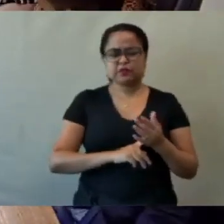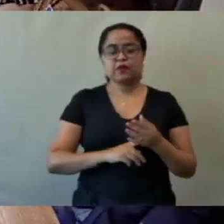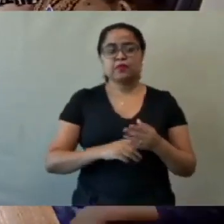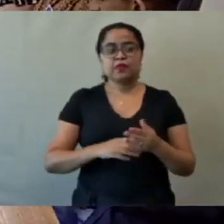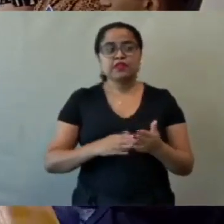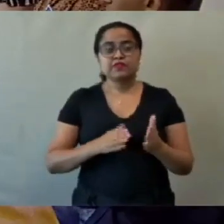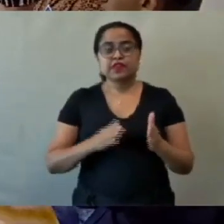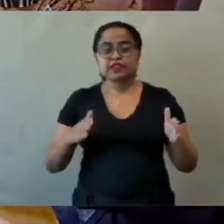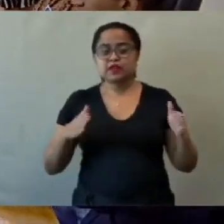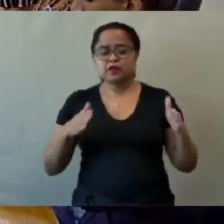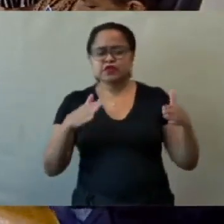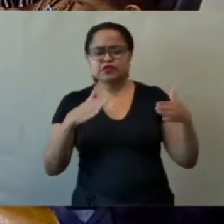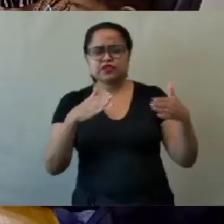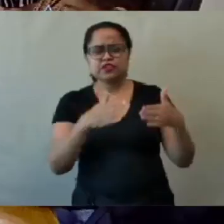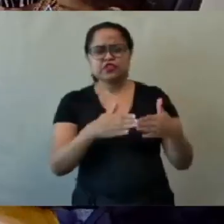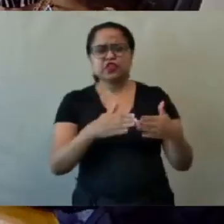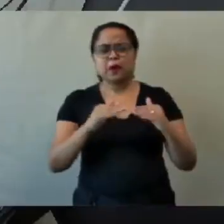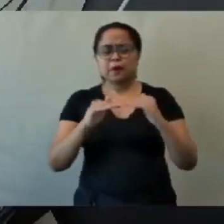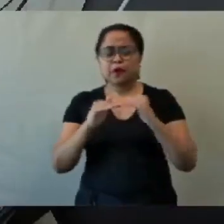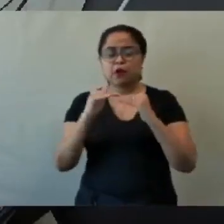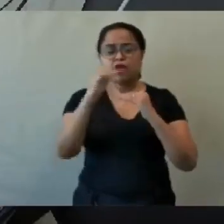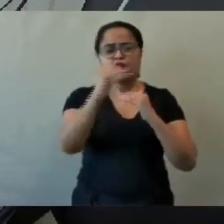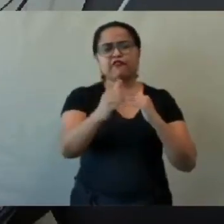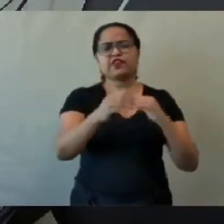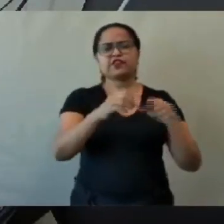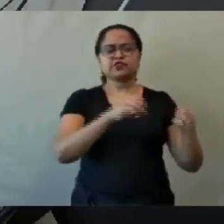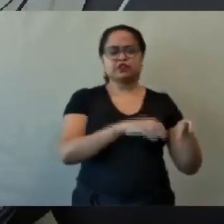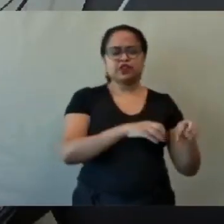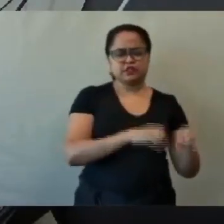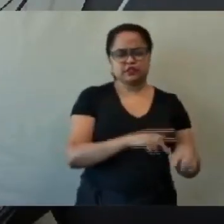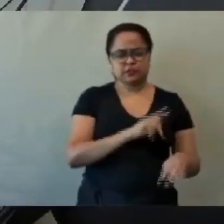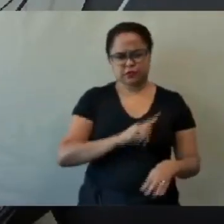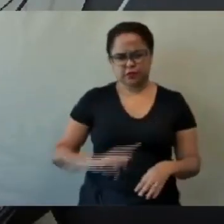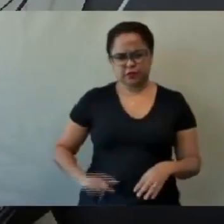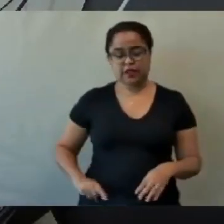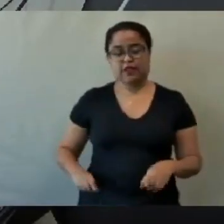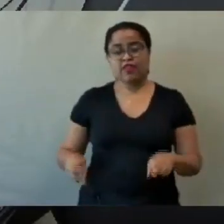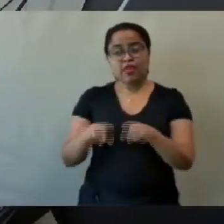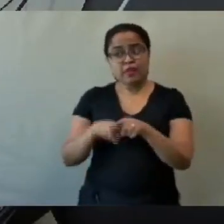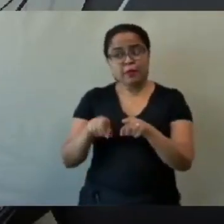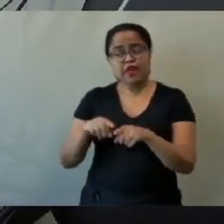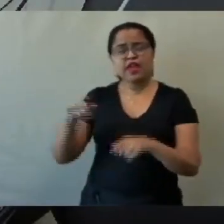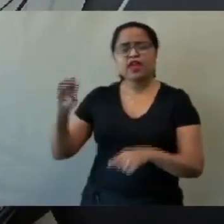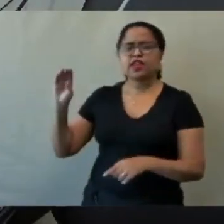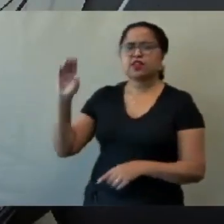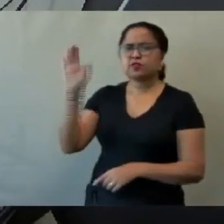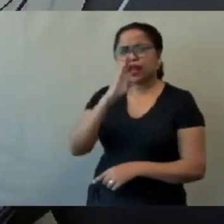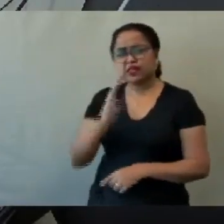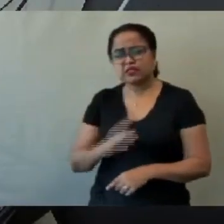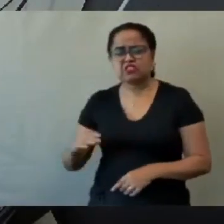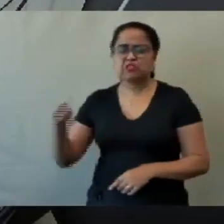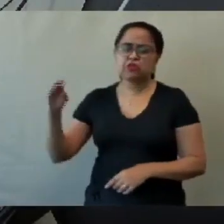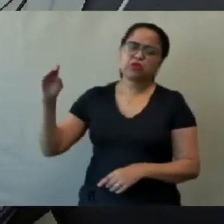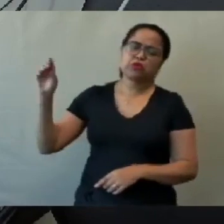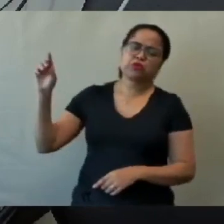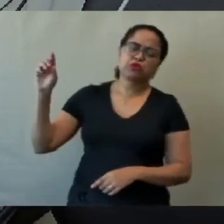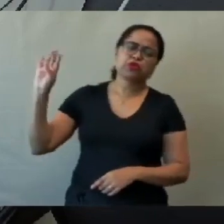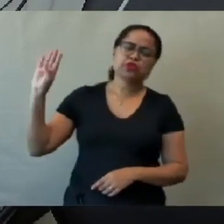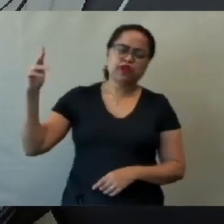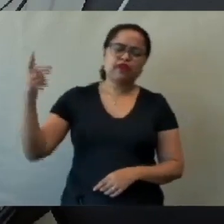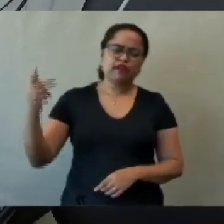estratégias para o avanço da educação pública no nosso país e no nosso município, né? A gente sabe que o Plano Nacional de